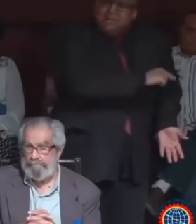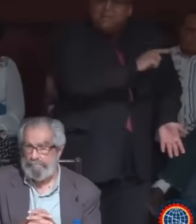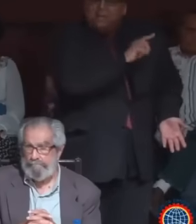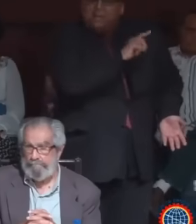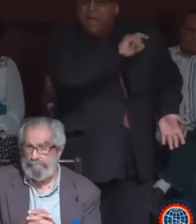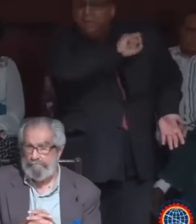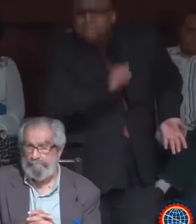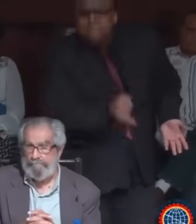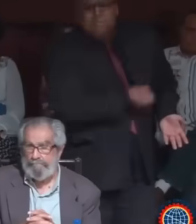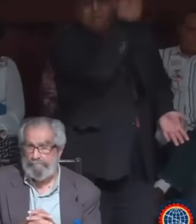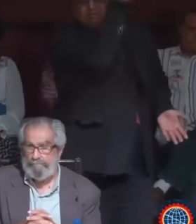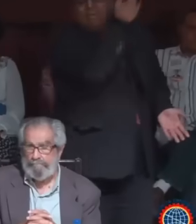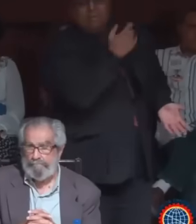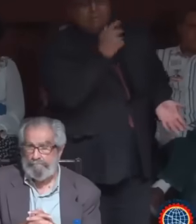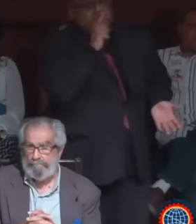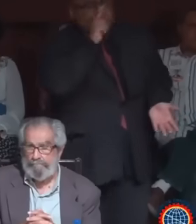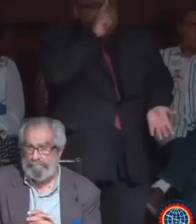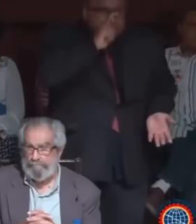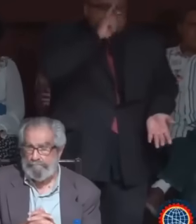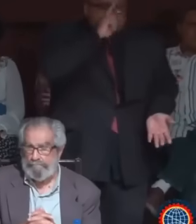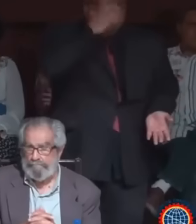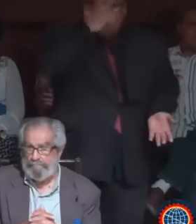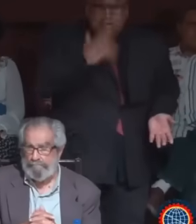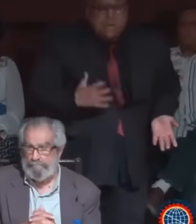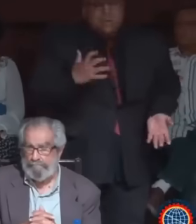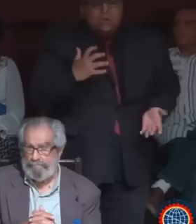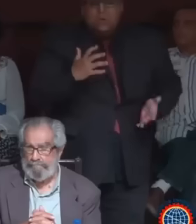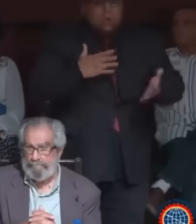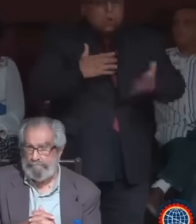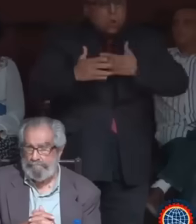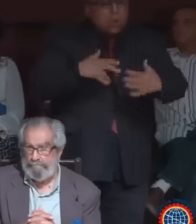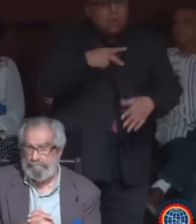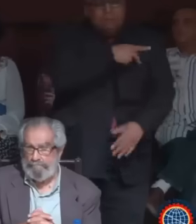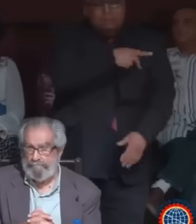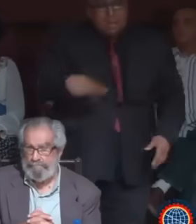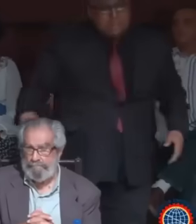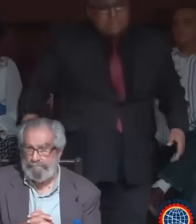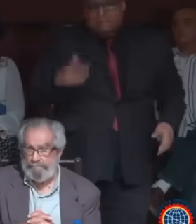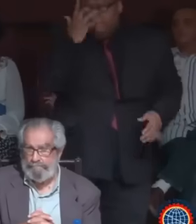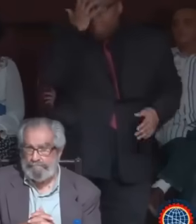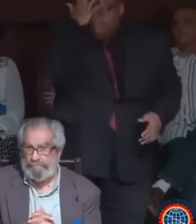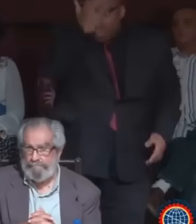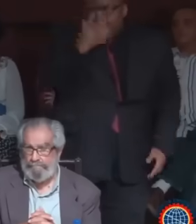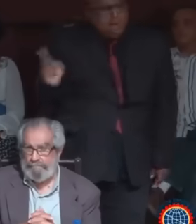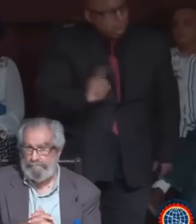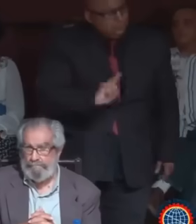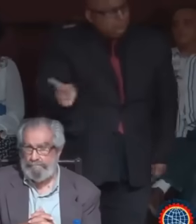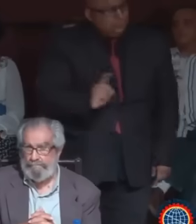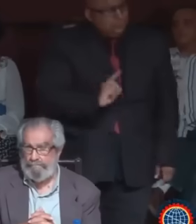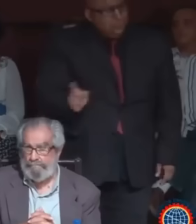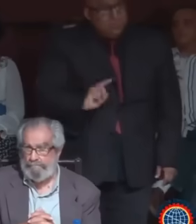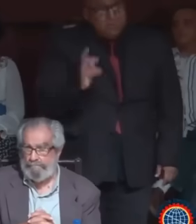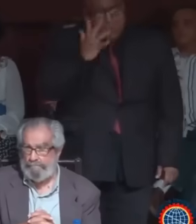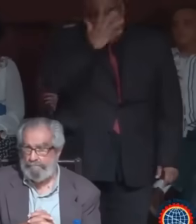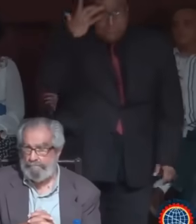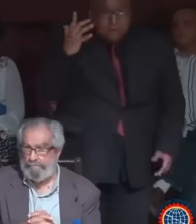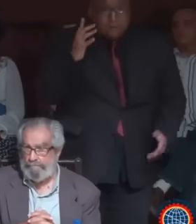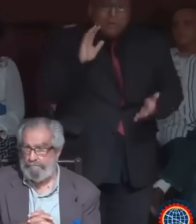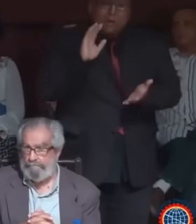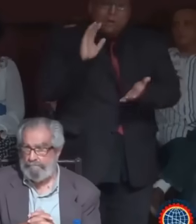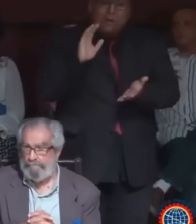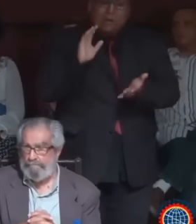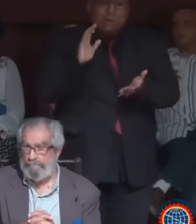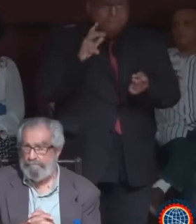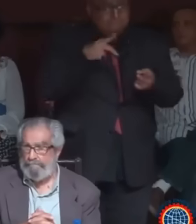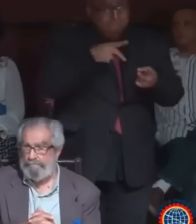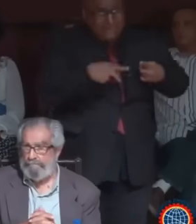tamanha crise que nós temos para enfrentar. A vida de qualquer presidente não vai ser fácil. Mas de uma pessoa a